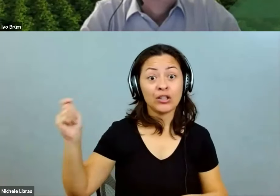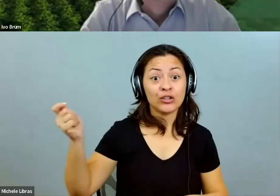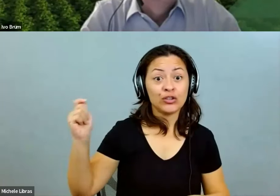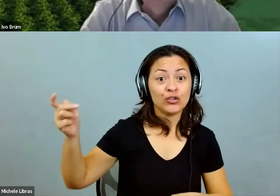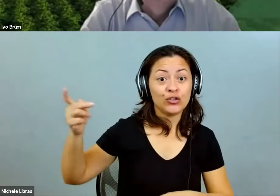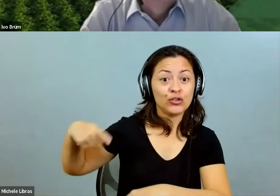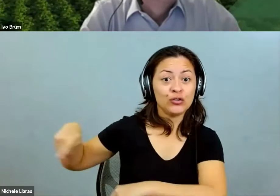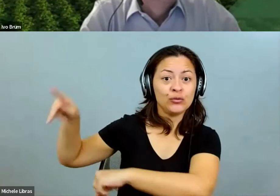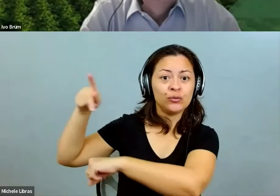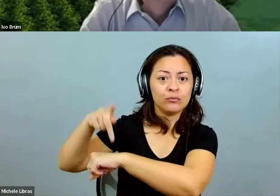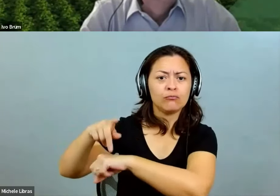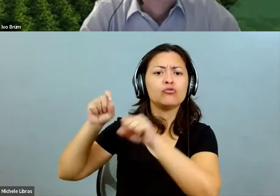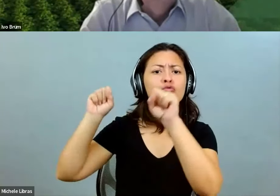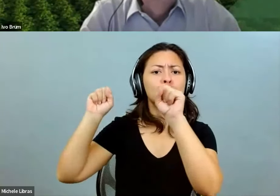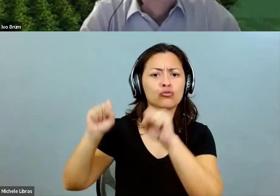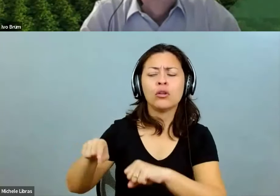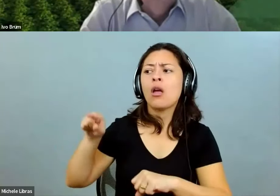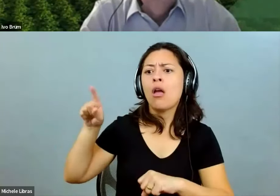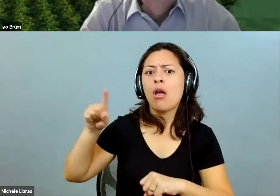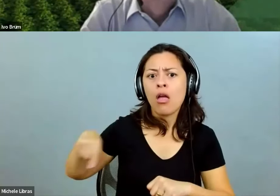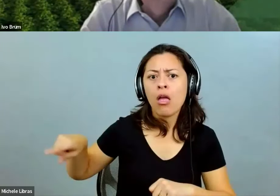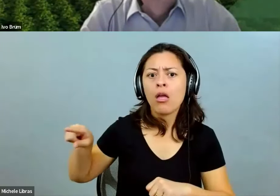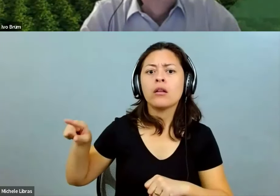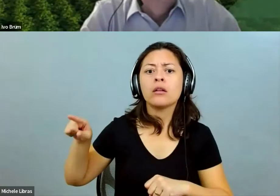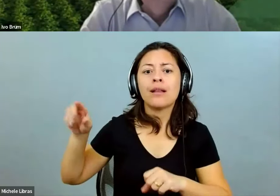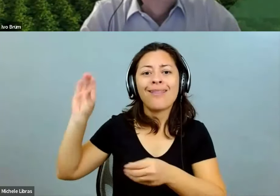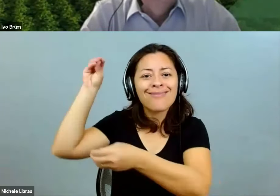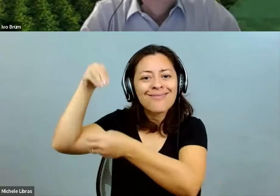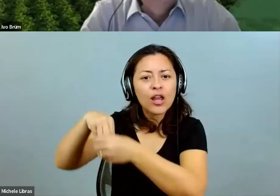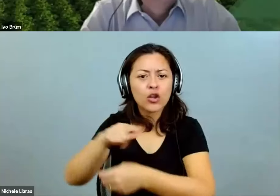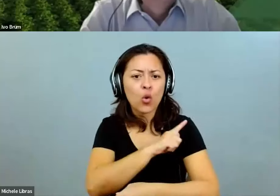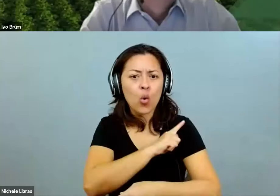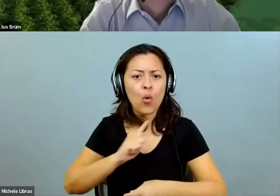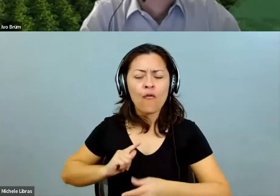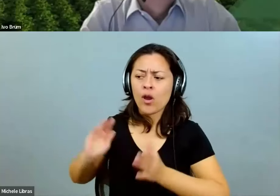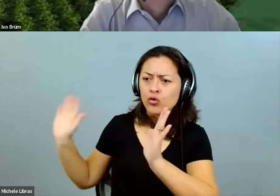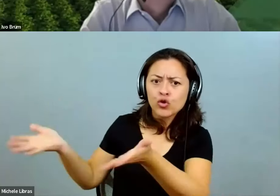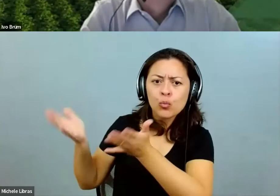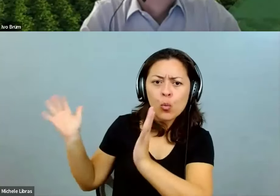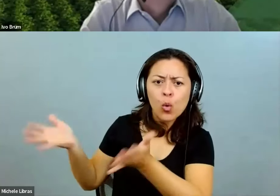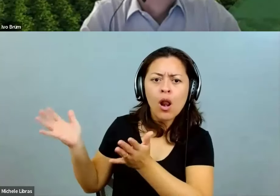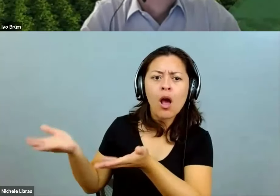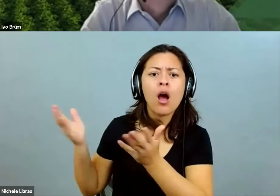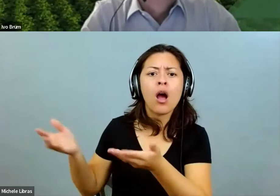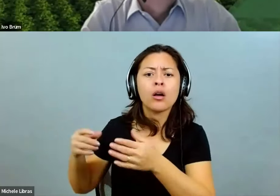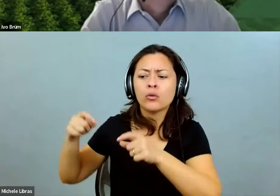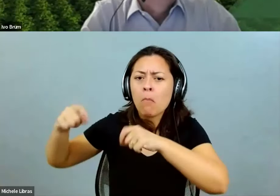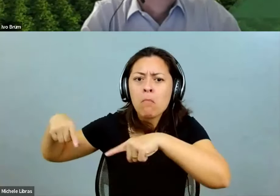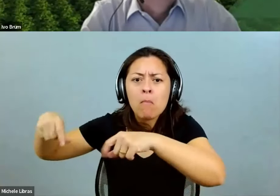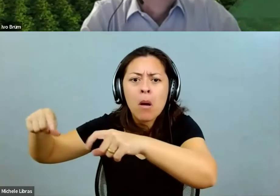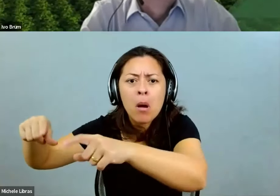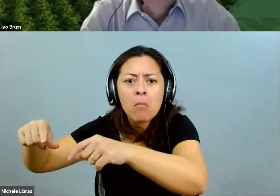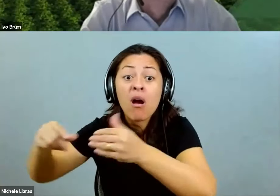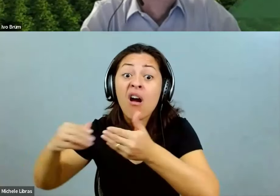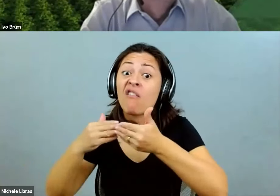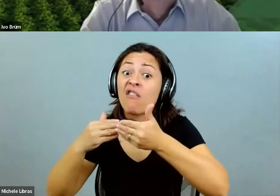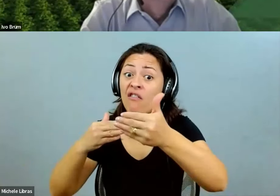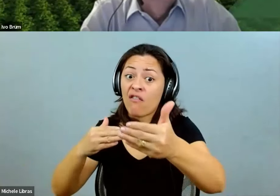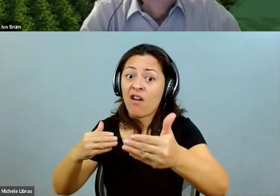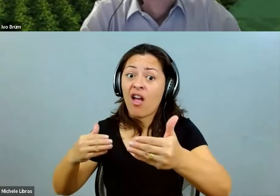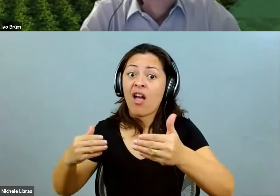uma política de incentivo à produção mais intensa eh ele vai ser um competidor mais forte contra o Brasil né Não há